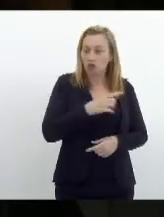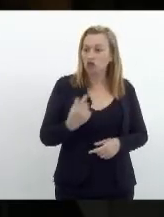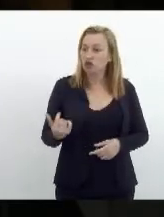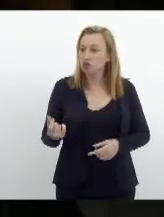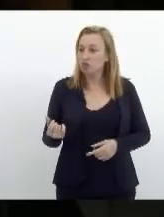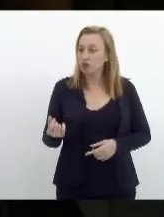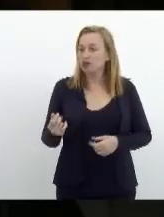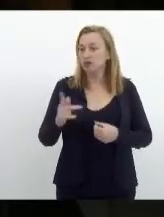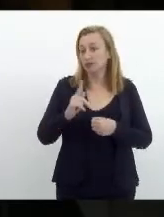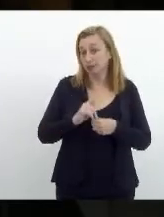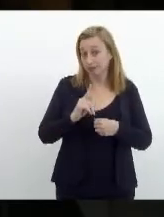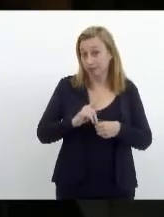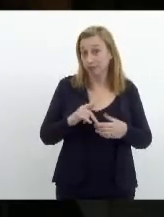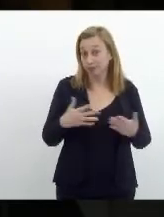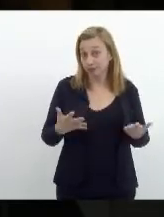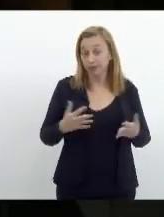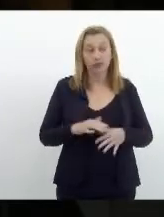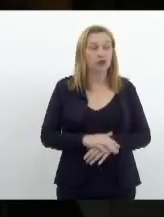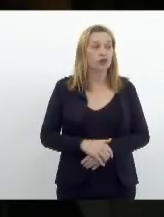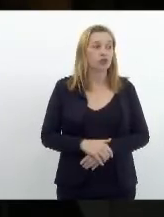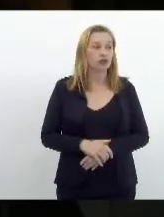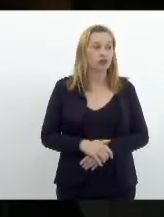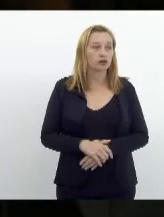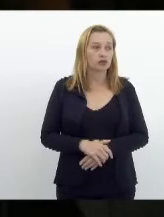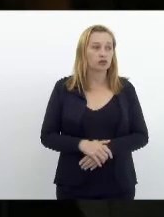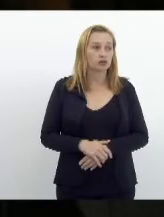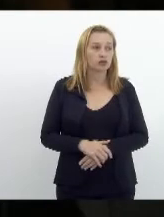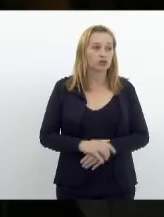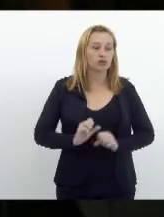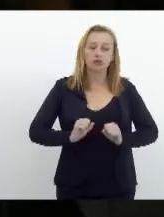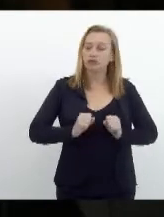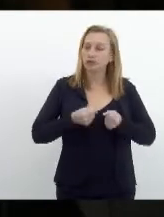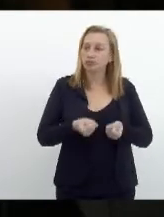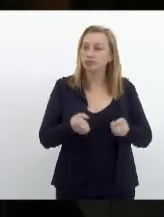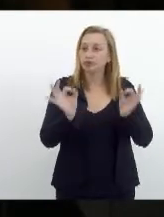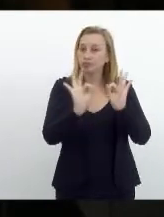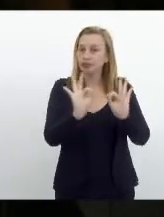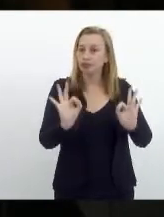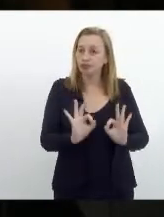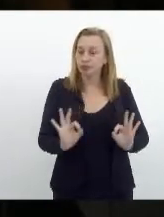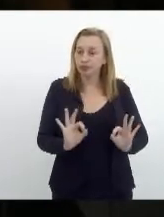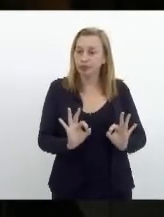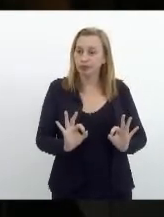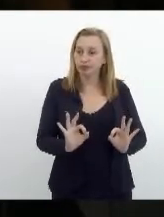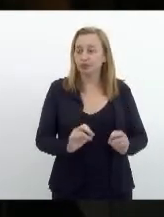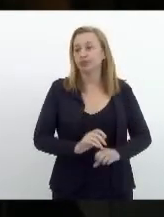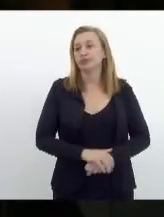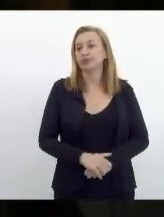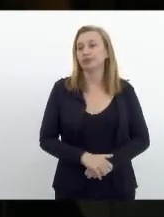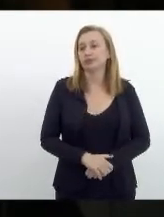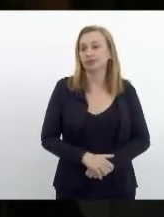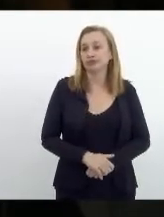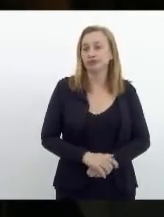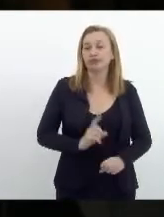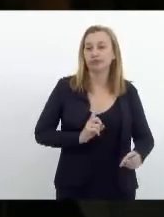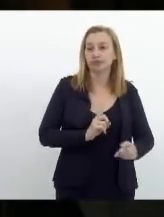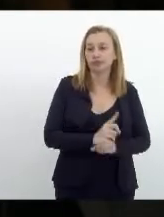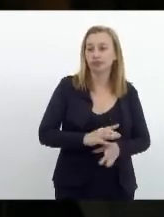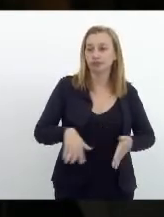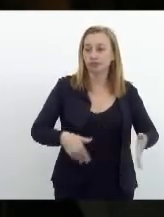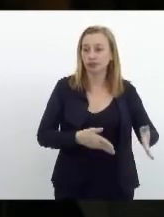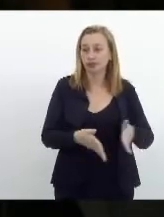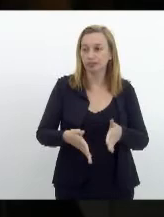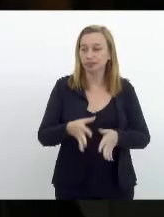da Petrobras, que não tem nenhum esforço de encontrar o caminho do